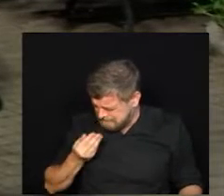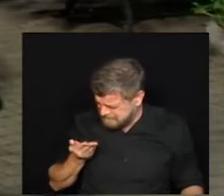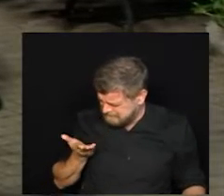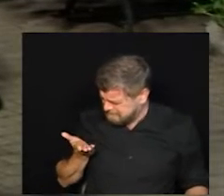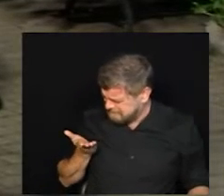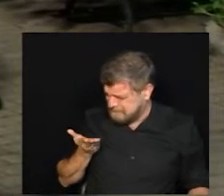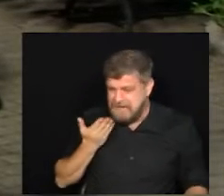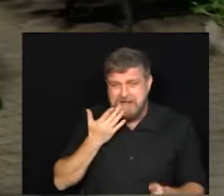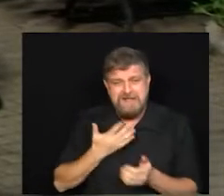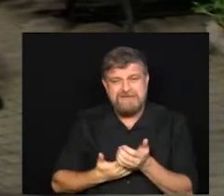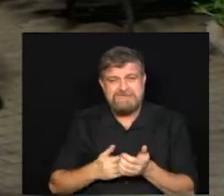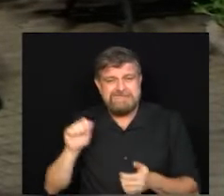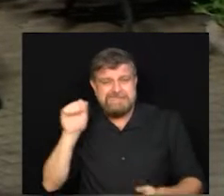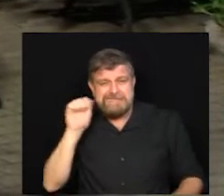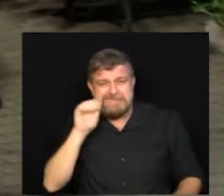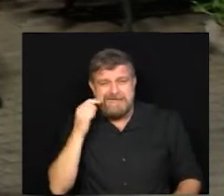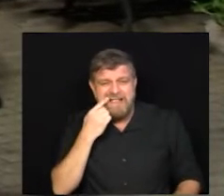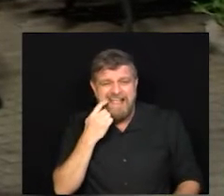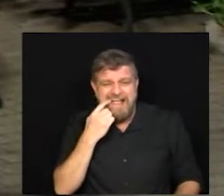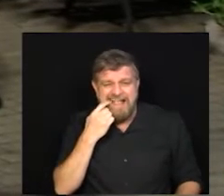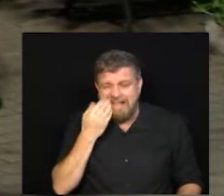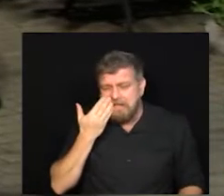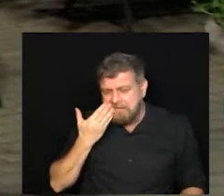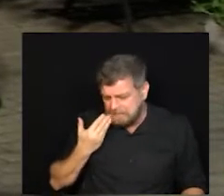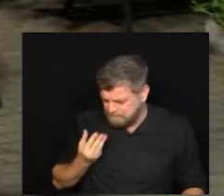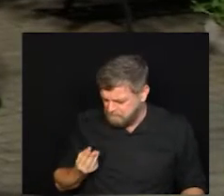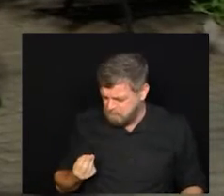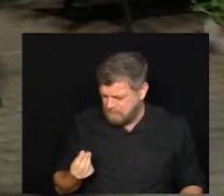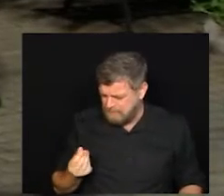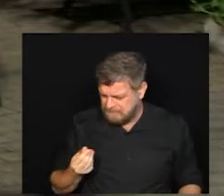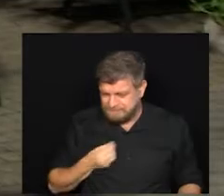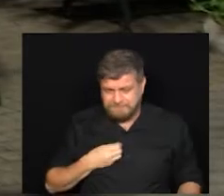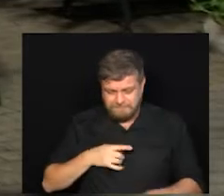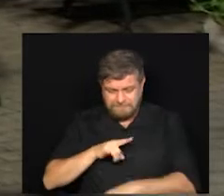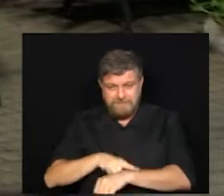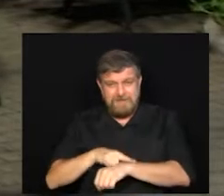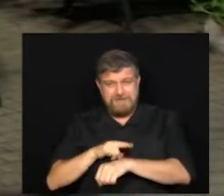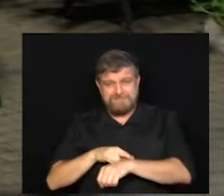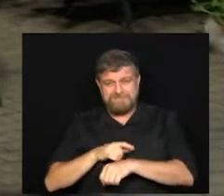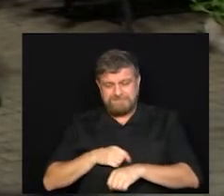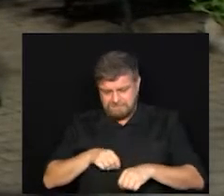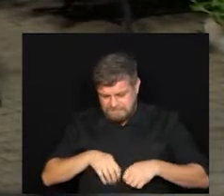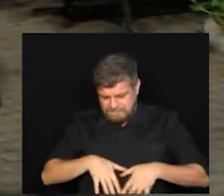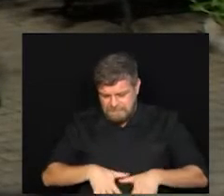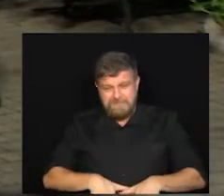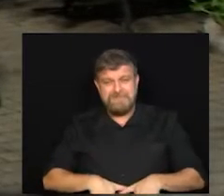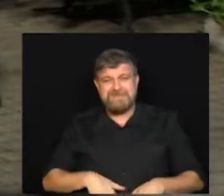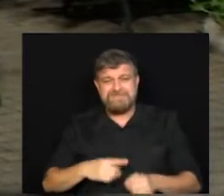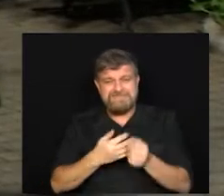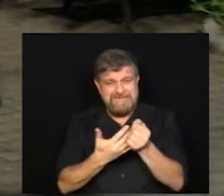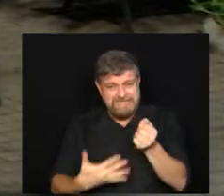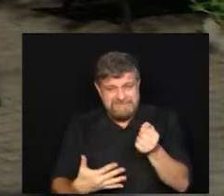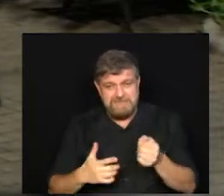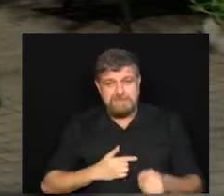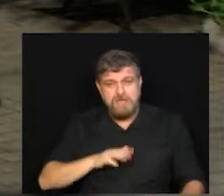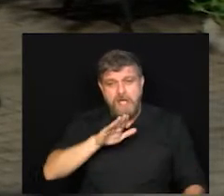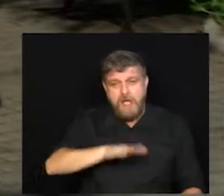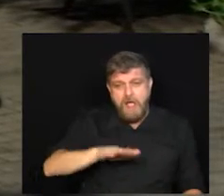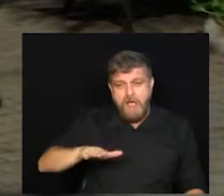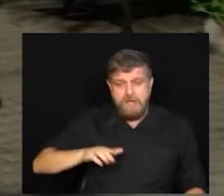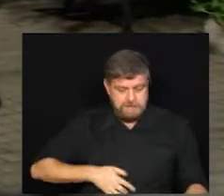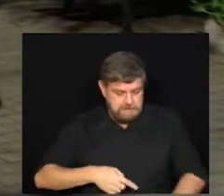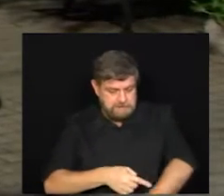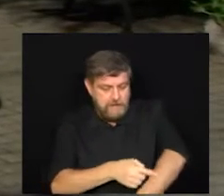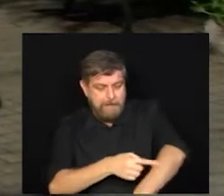muito a gengiva quando vai escovar os dentes, ou sangramento urinário, sangramento nas fezes, nas crianças o surgimento de